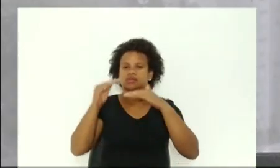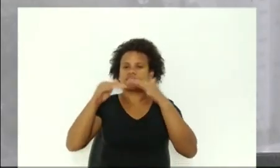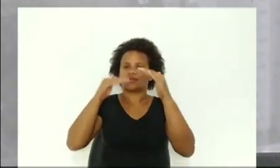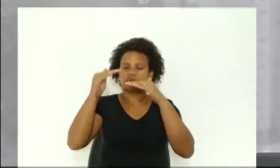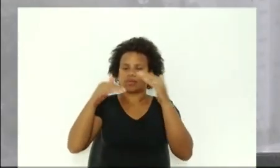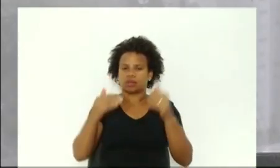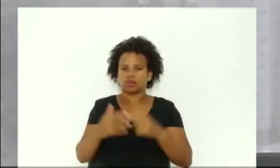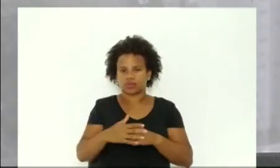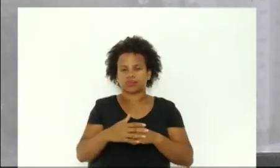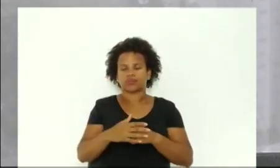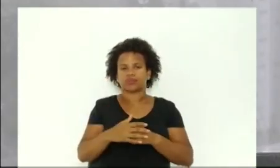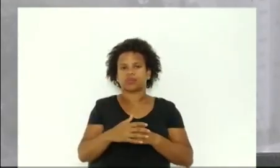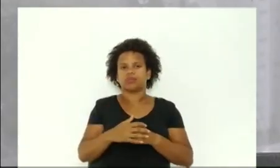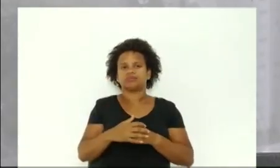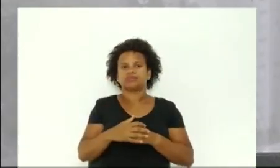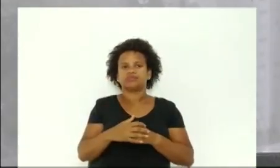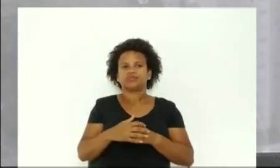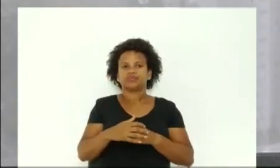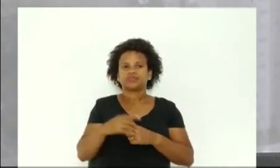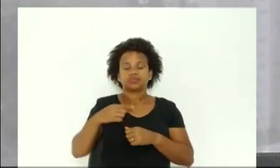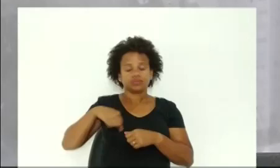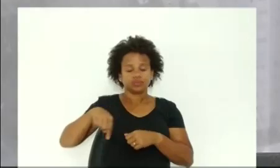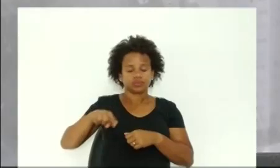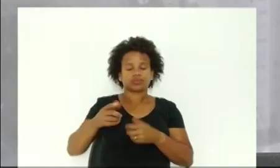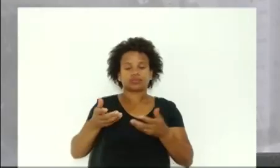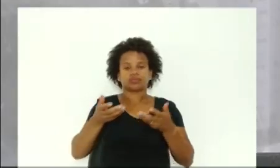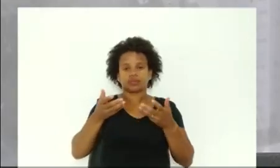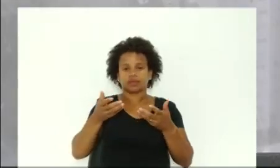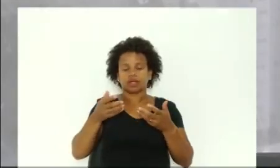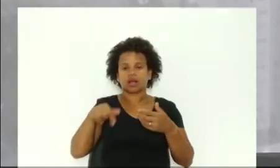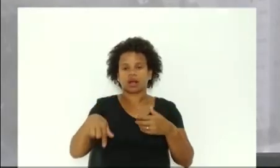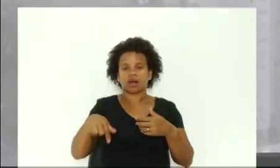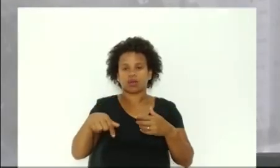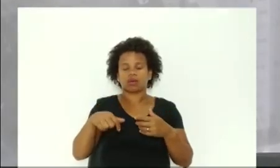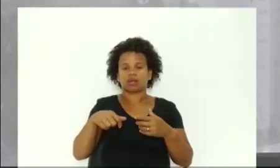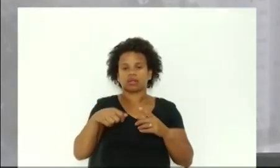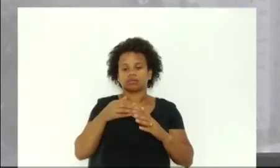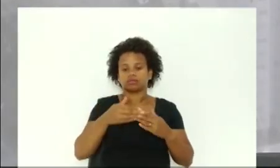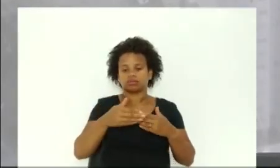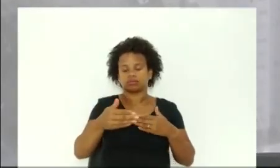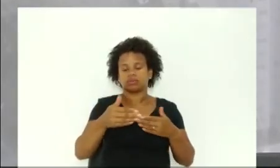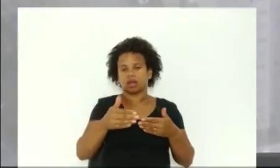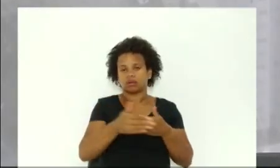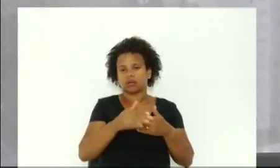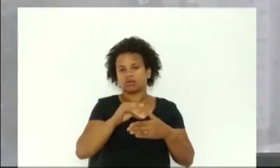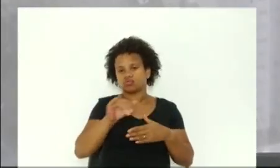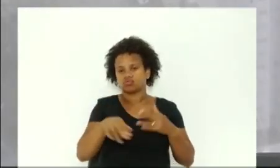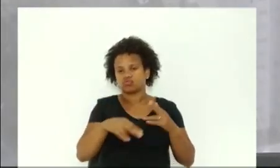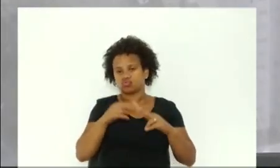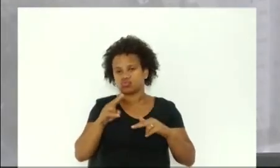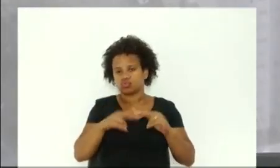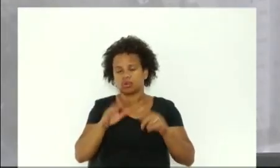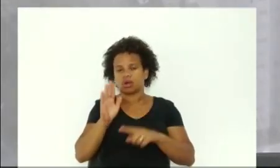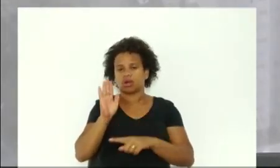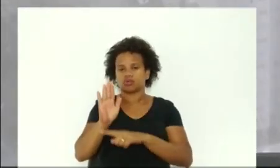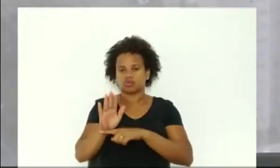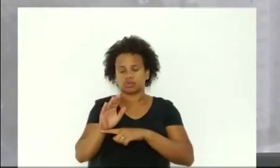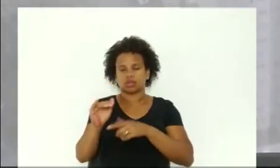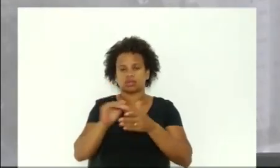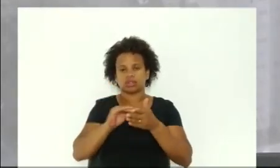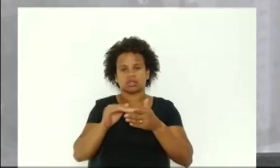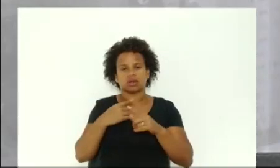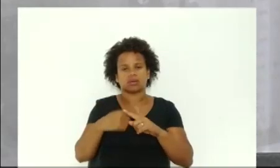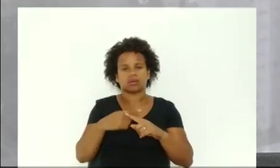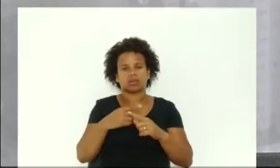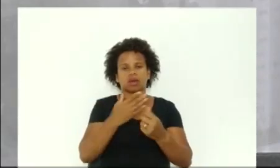gente pretende agora, nesse semestre, ajudar o secretário, né? Porque é uma pasta bastante importante. E é